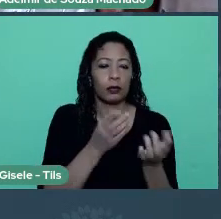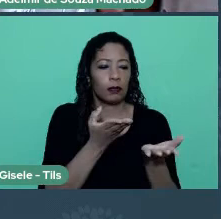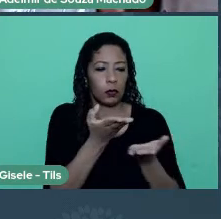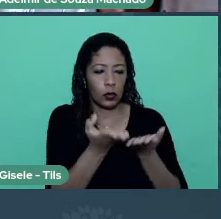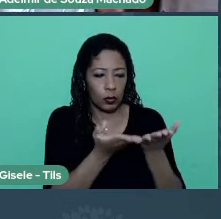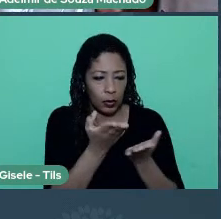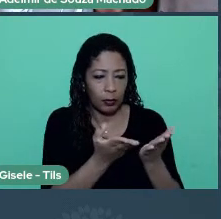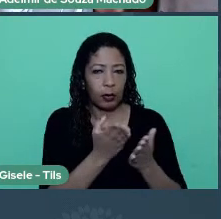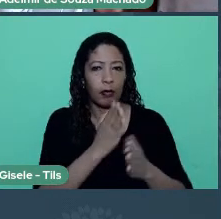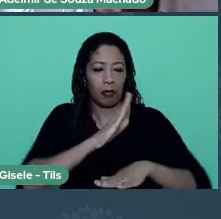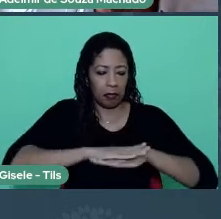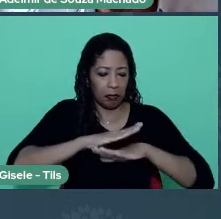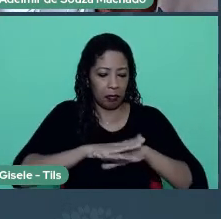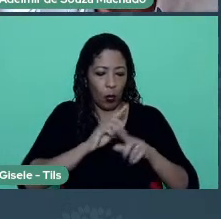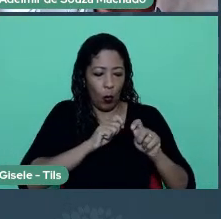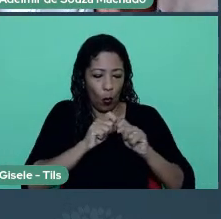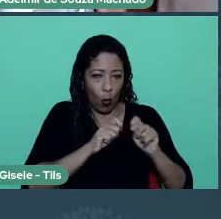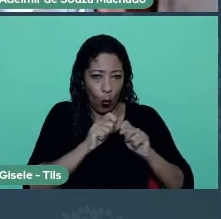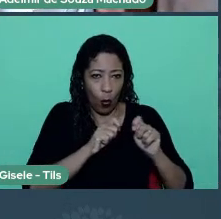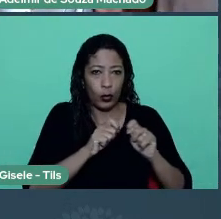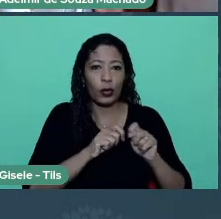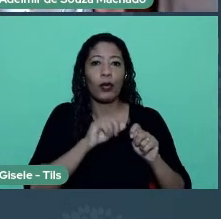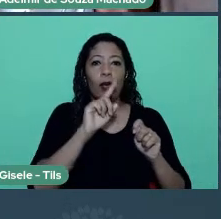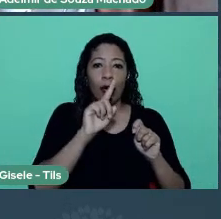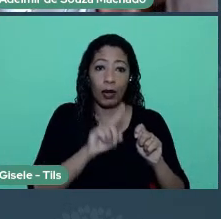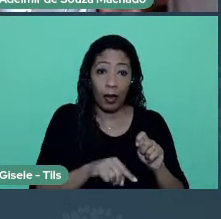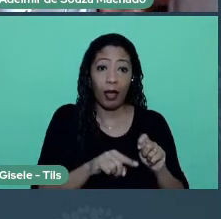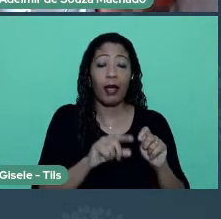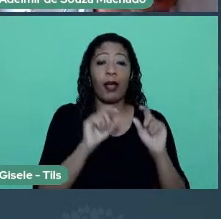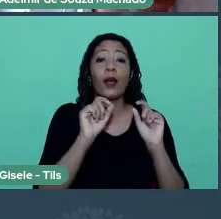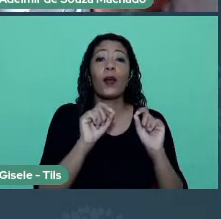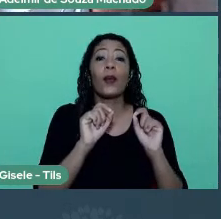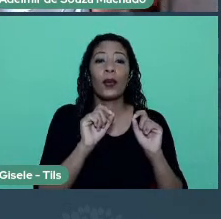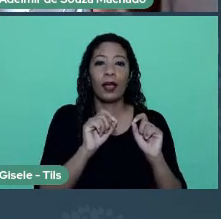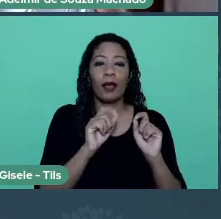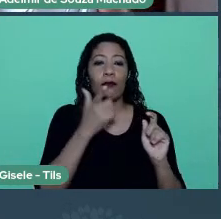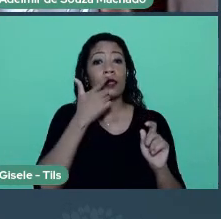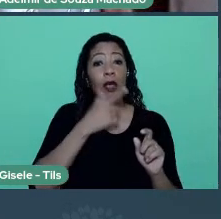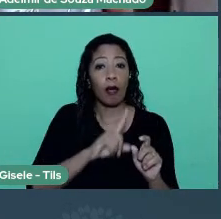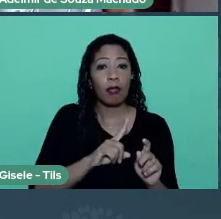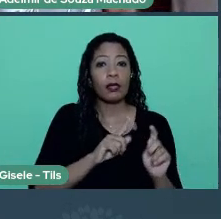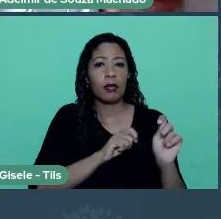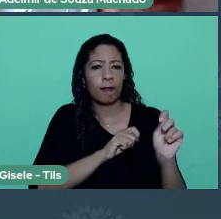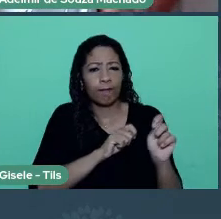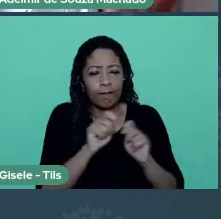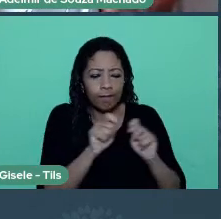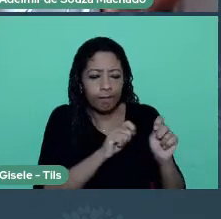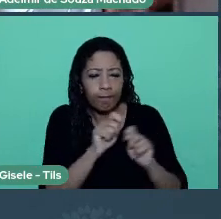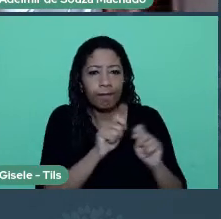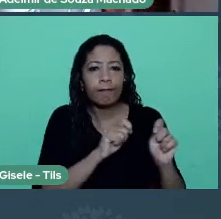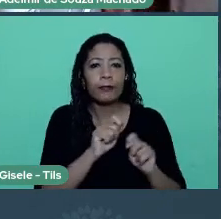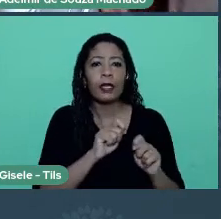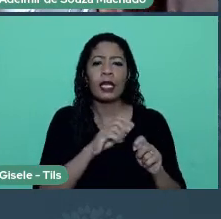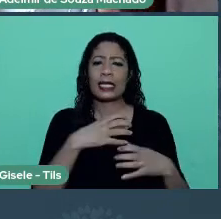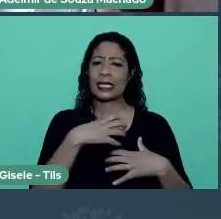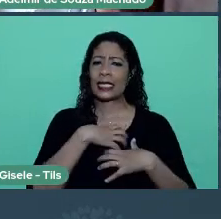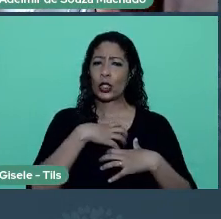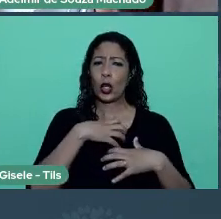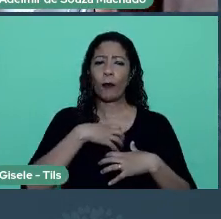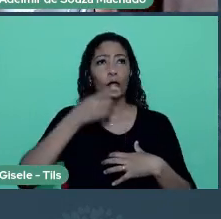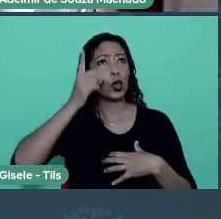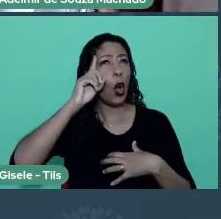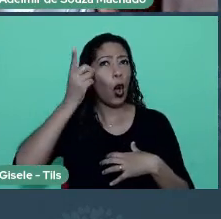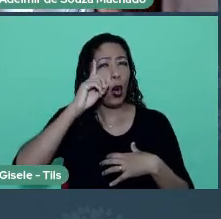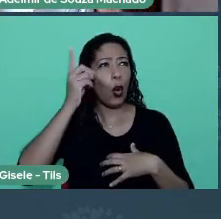autocontrole pelo paciente é não deixar sua asma sem controle, ou seja, ter sintomas todos os dias ou ir